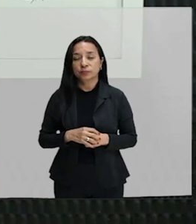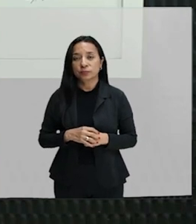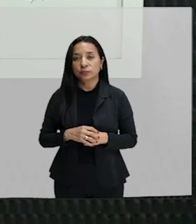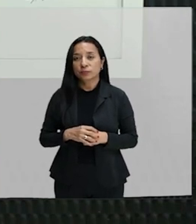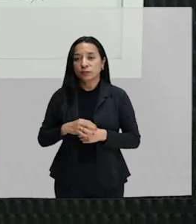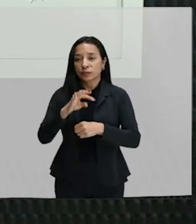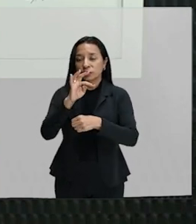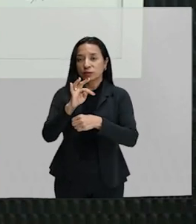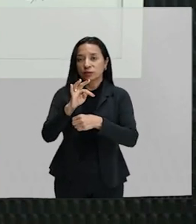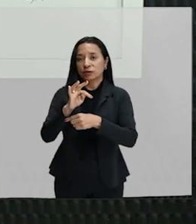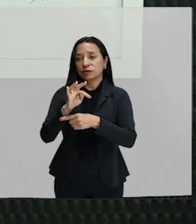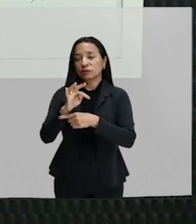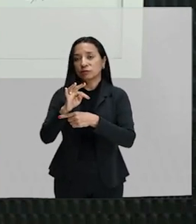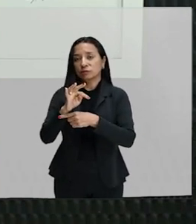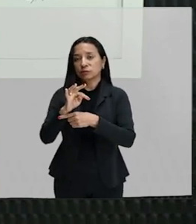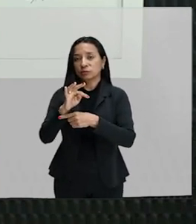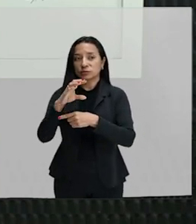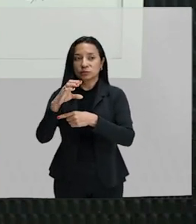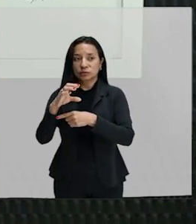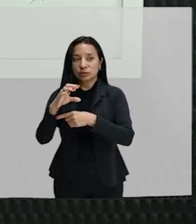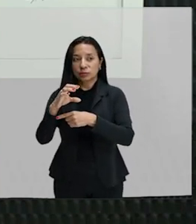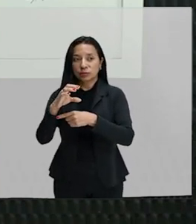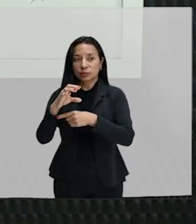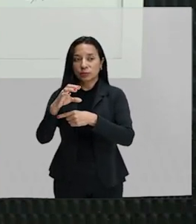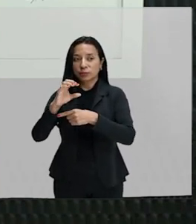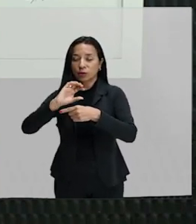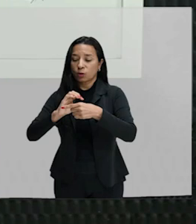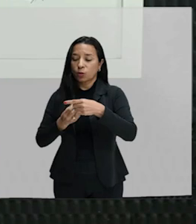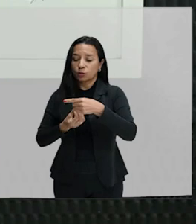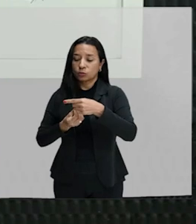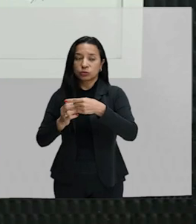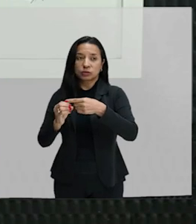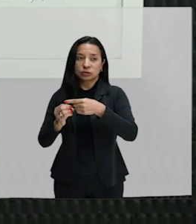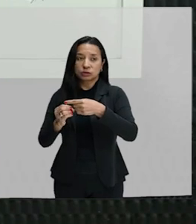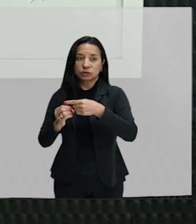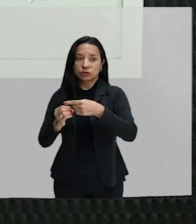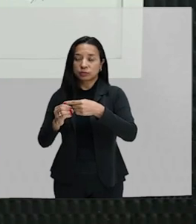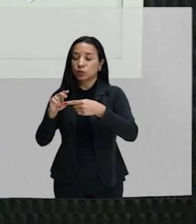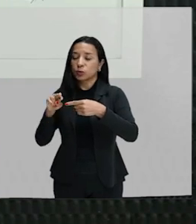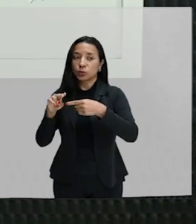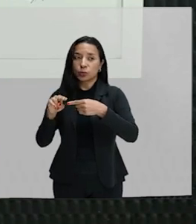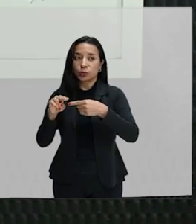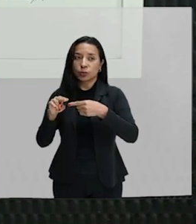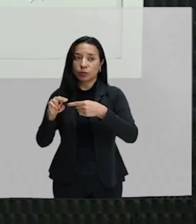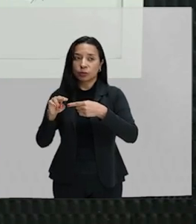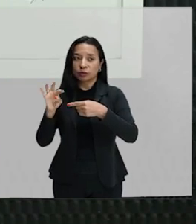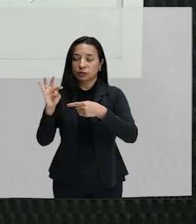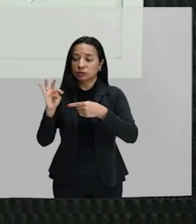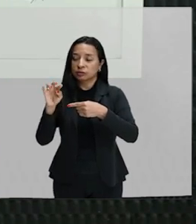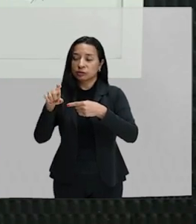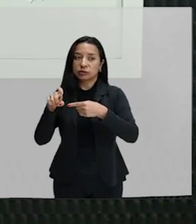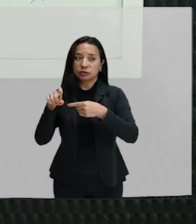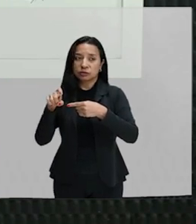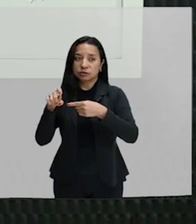- 60 temperatura x + 5 né menos com menos dá mais